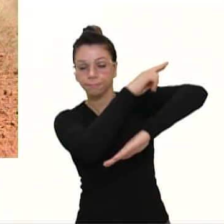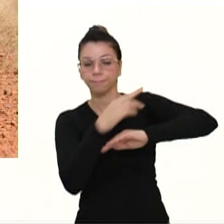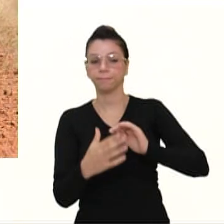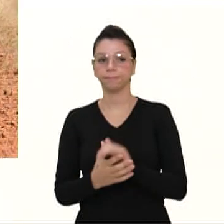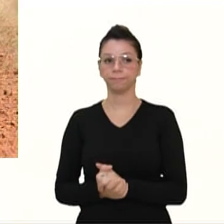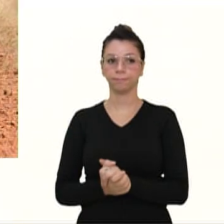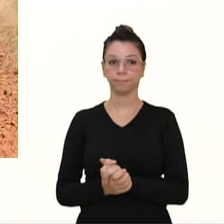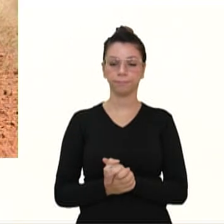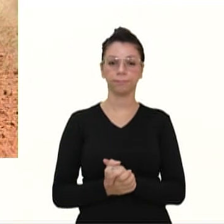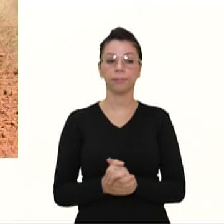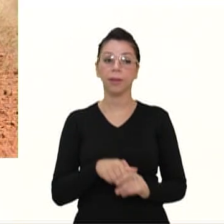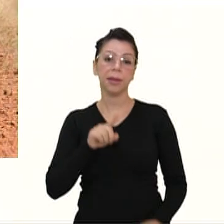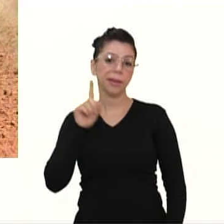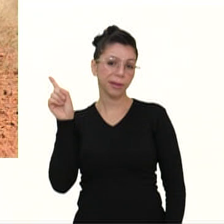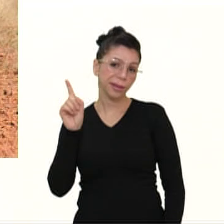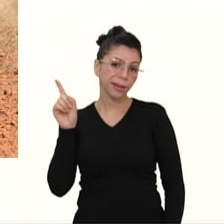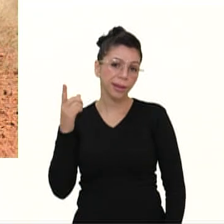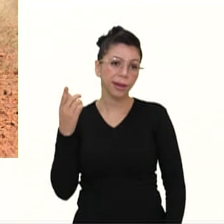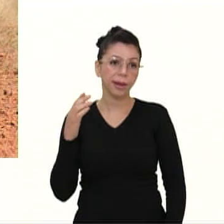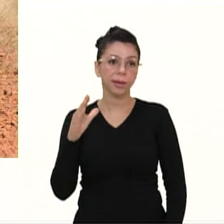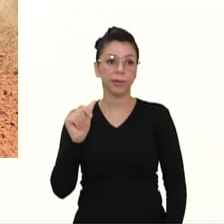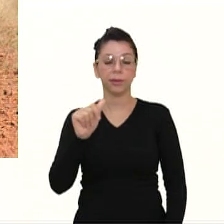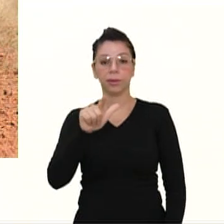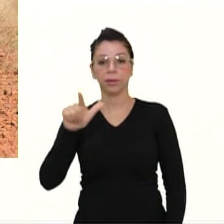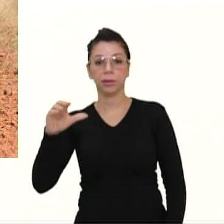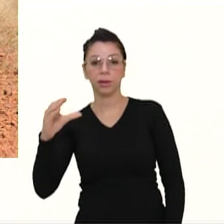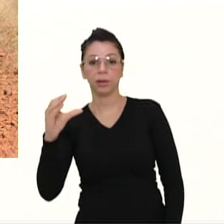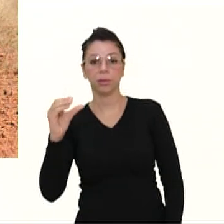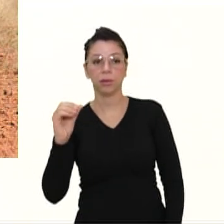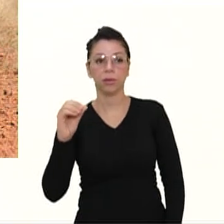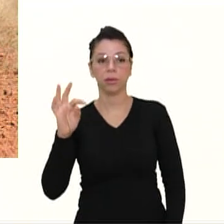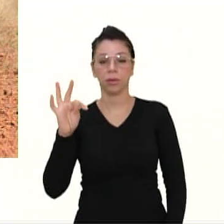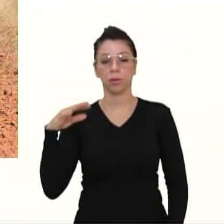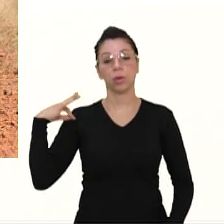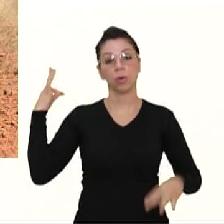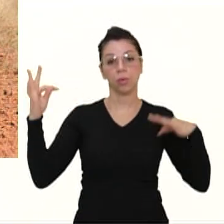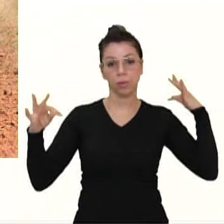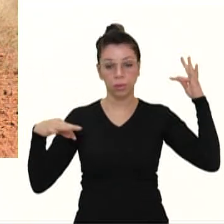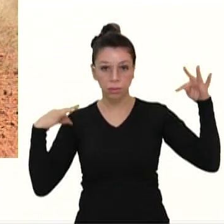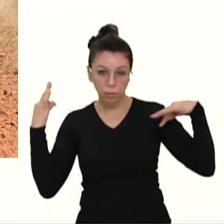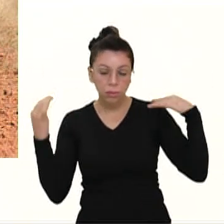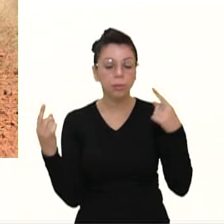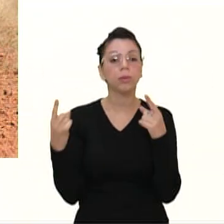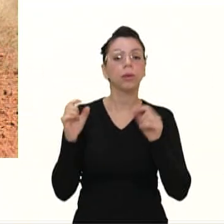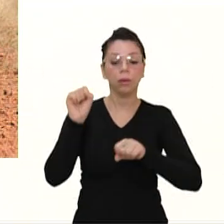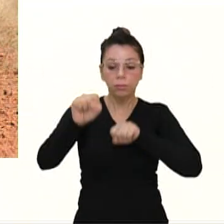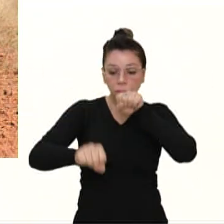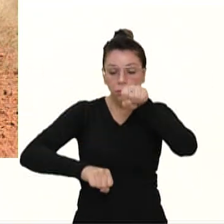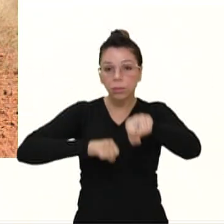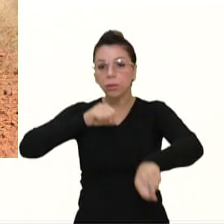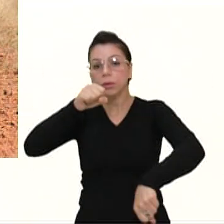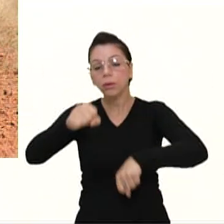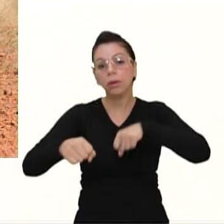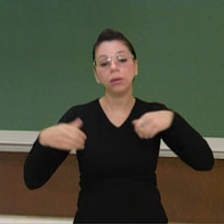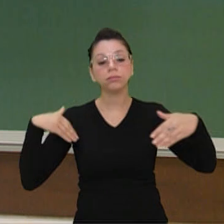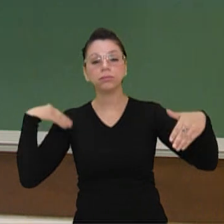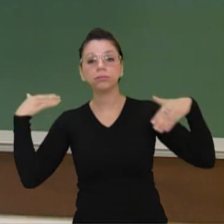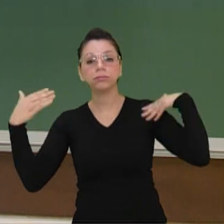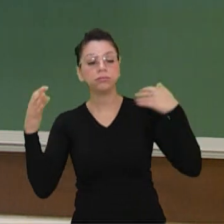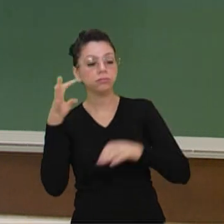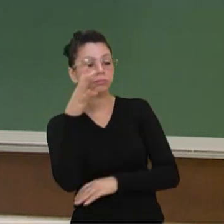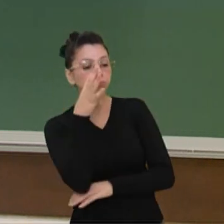o cicloturismo, que é você utilizar a bicicleta como meio de transporte, passeando por várias